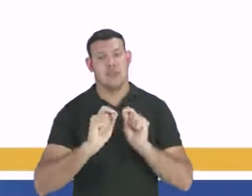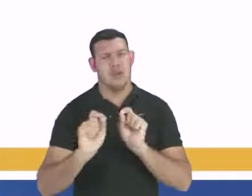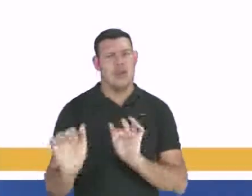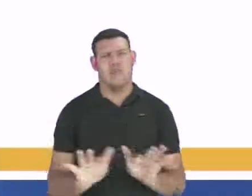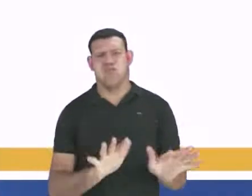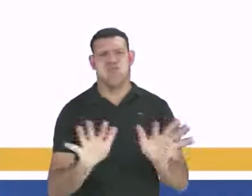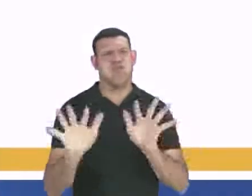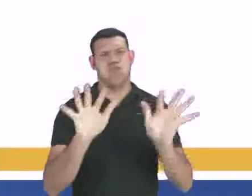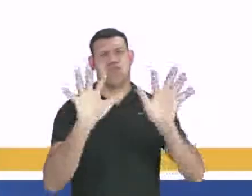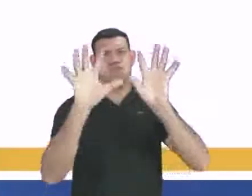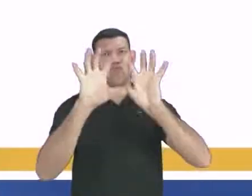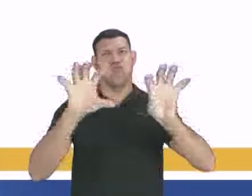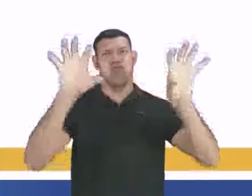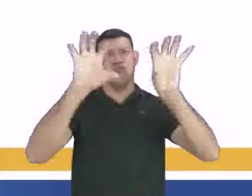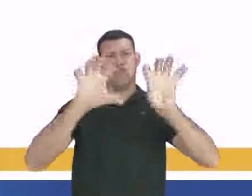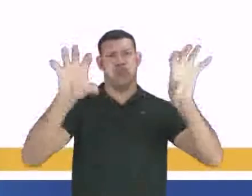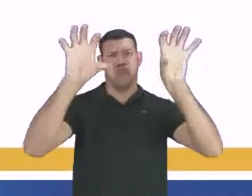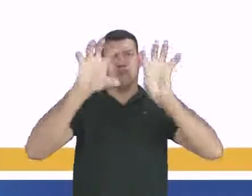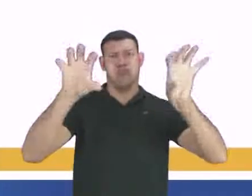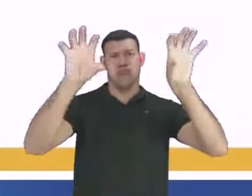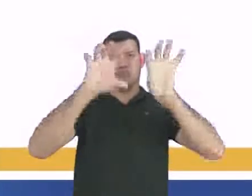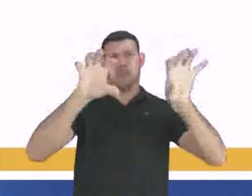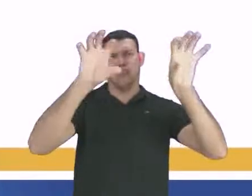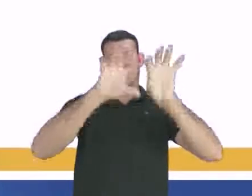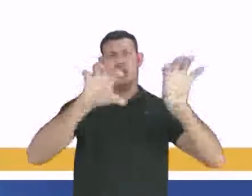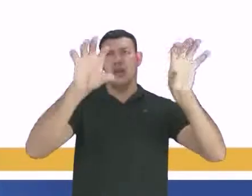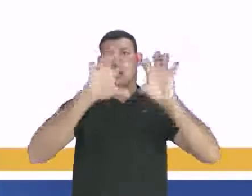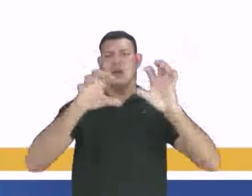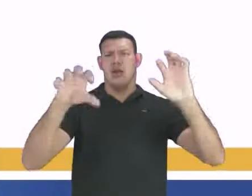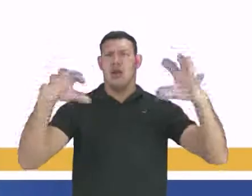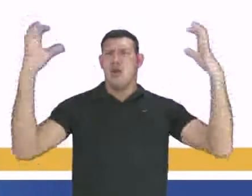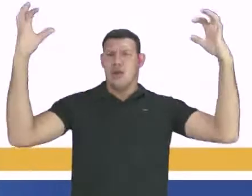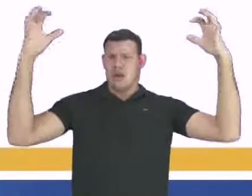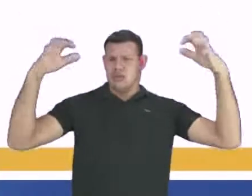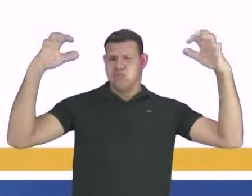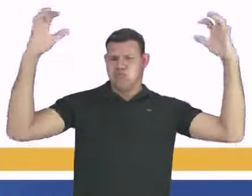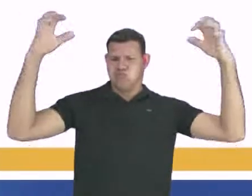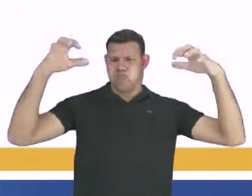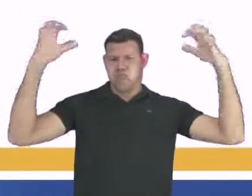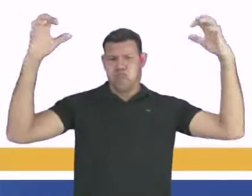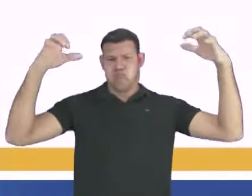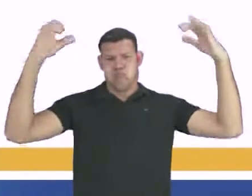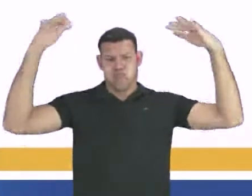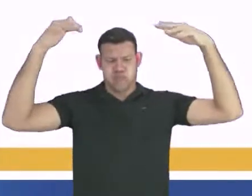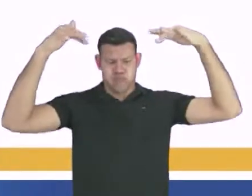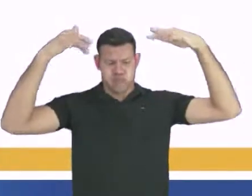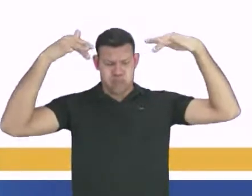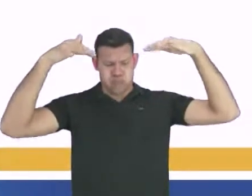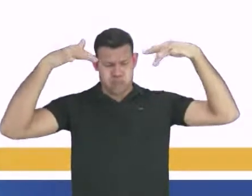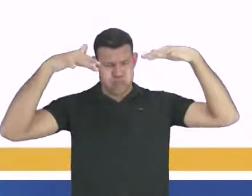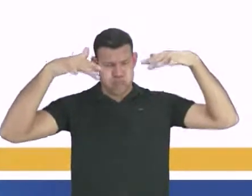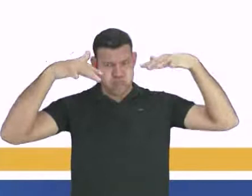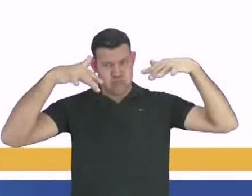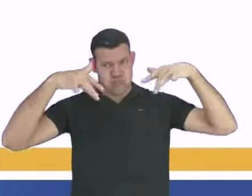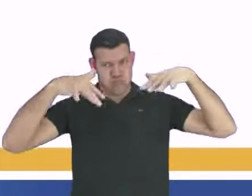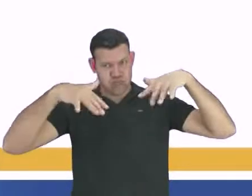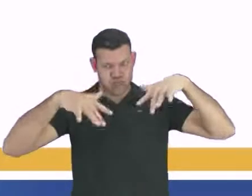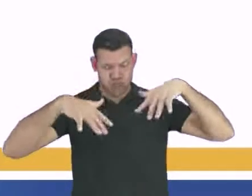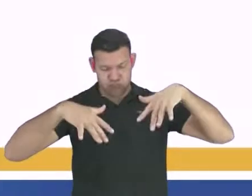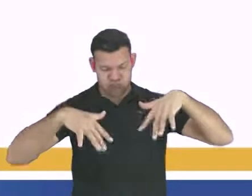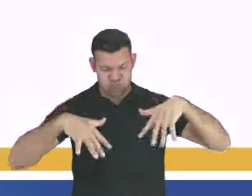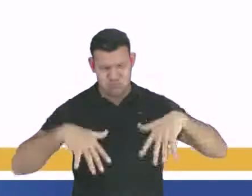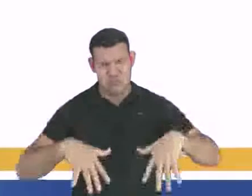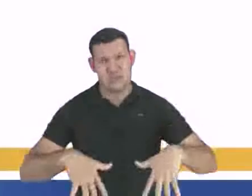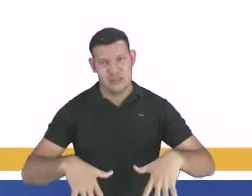uma concentração muito grande, né, e aí você tem uma precipitação, né, essa água acaba absorvendo muito desses gases, tá? E